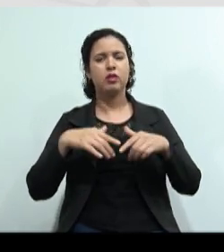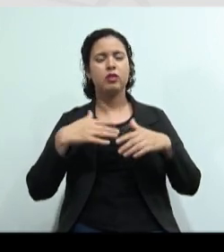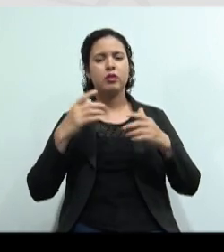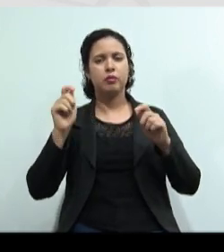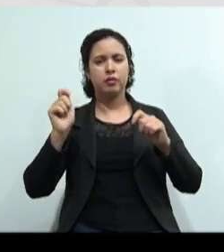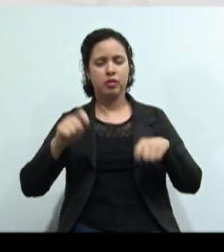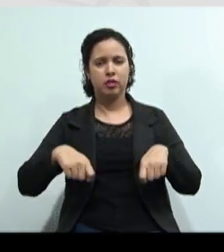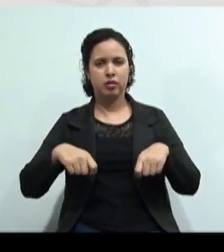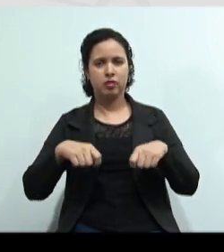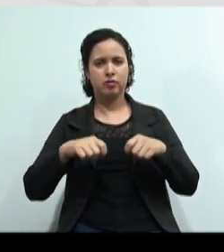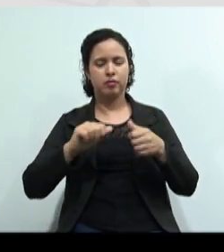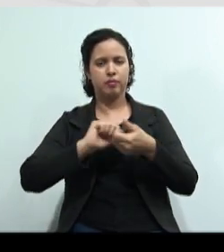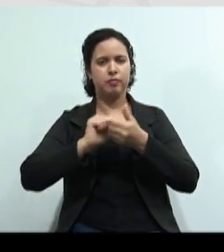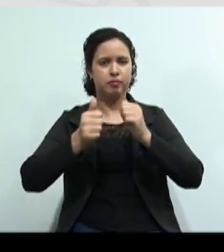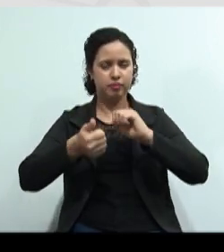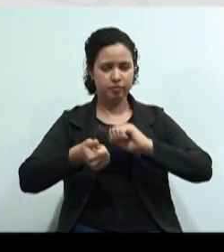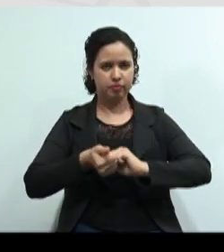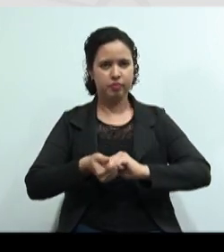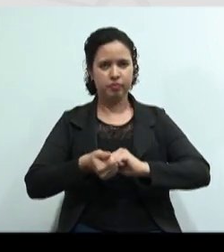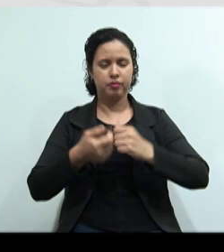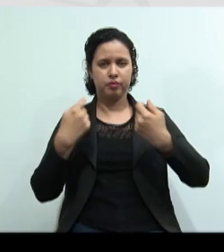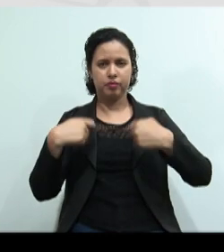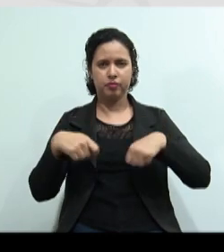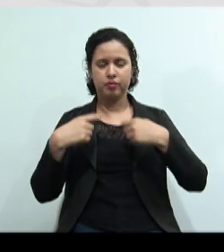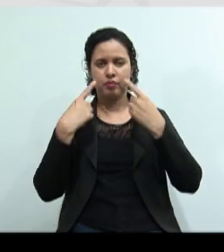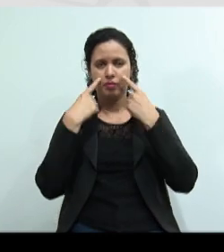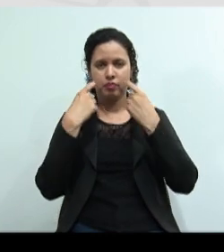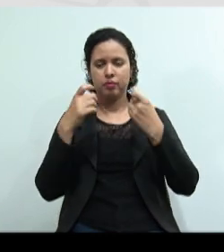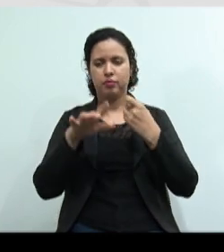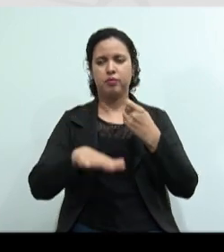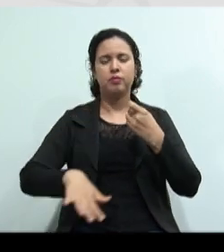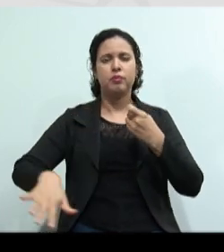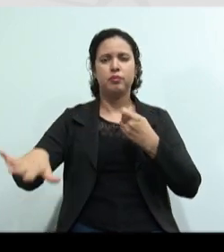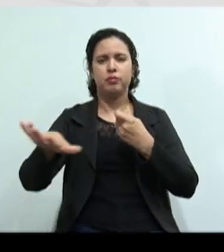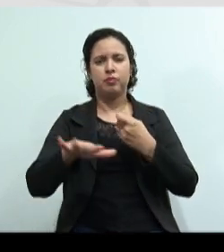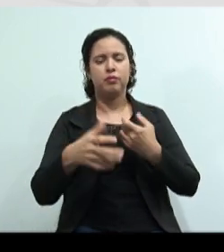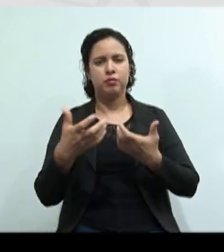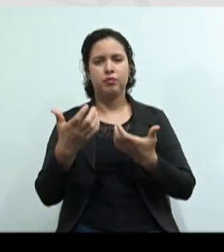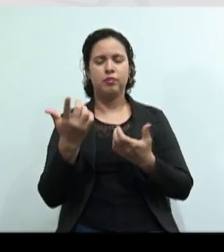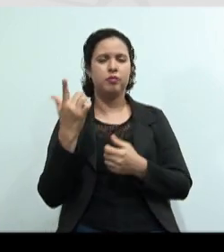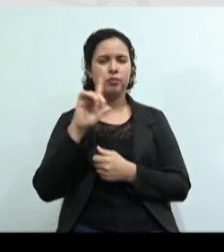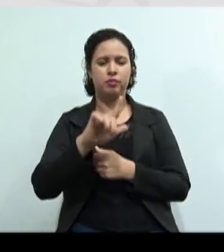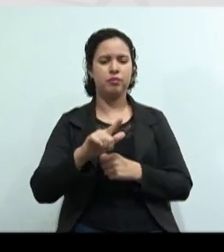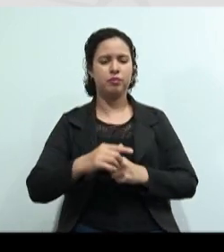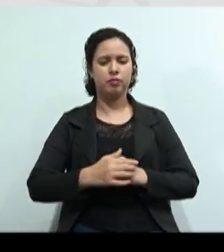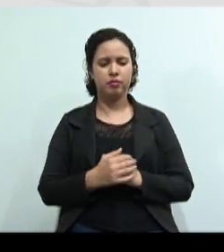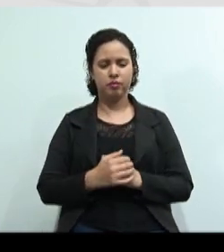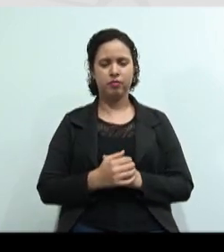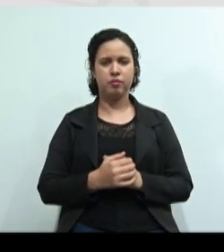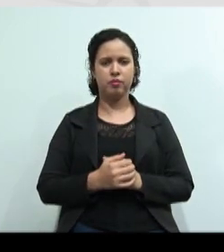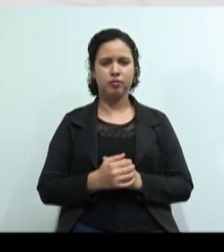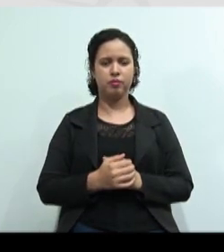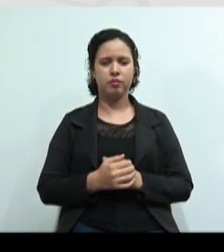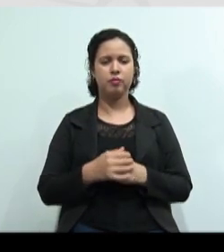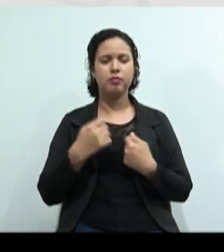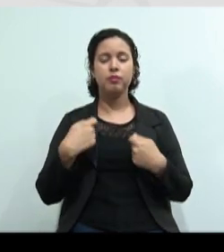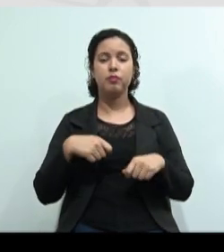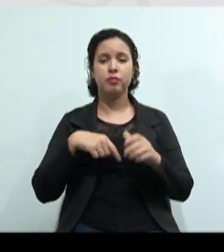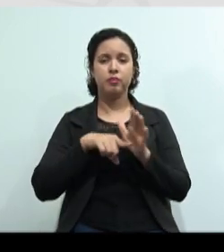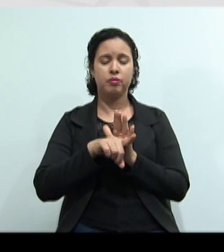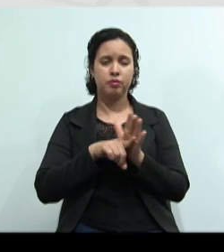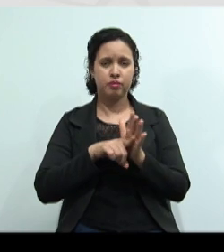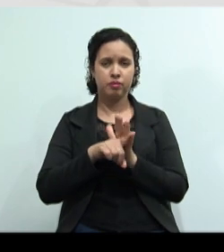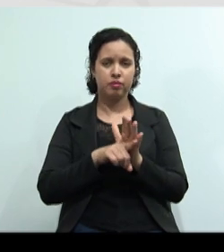ser ajustado às necessidades, ao interesse do público que se pretende alcançar. Ok, então nós temos que analisar isso também.